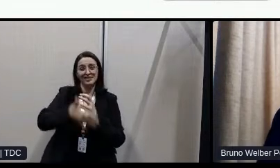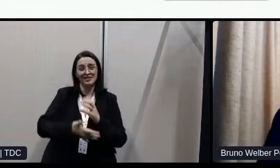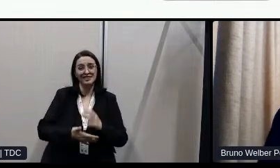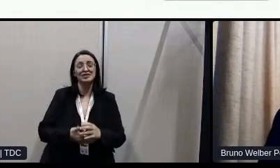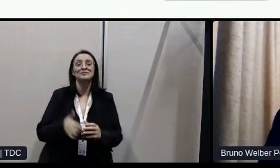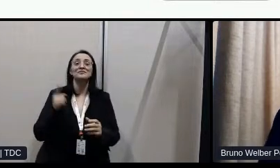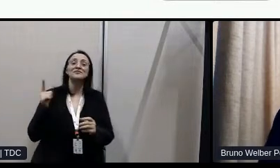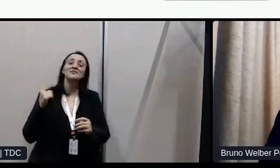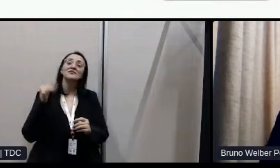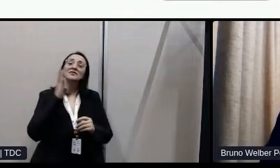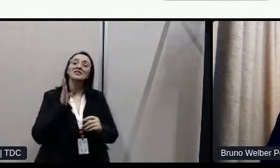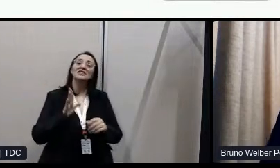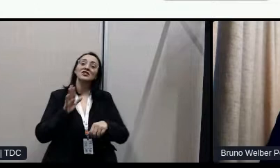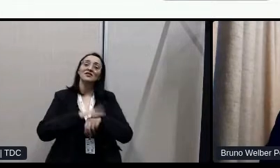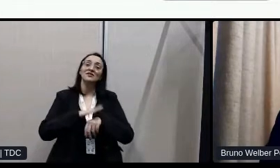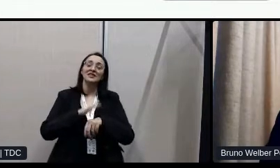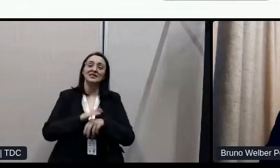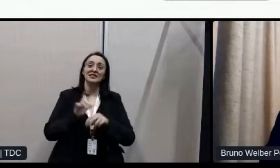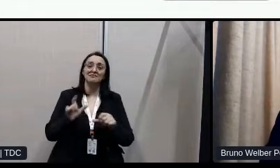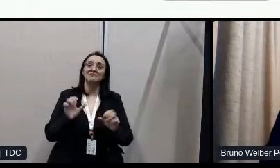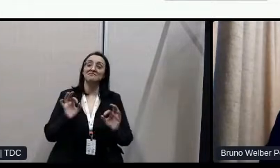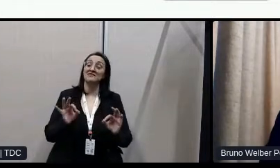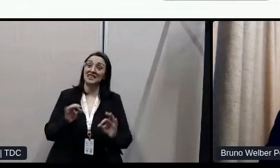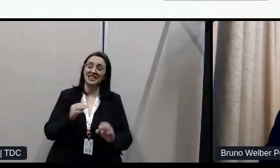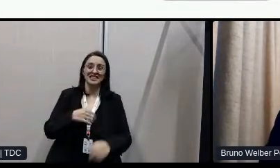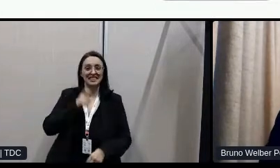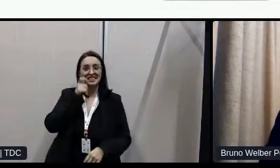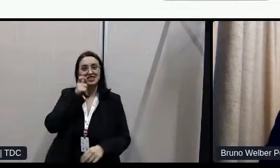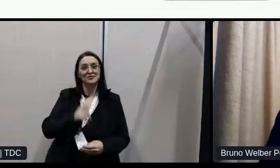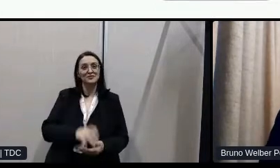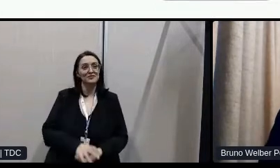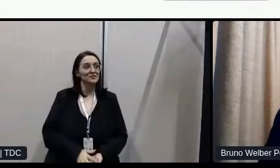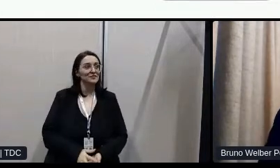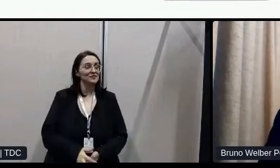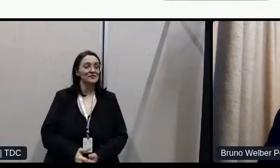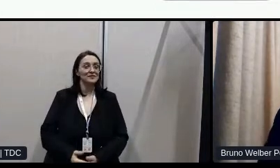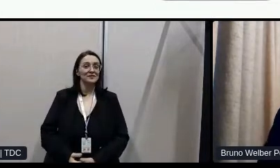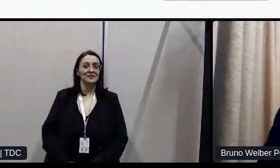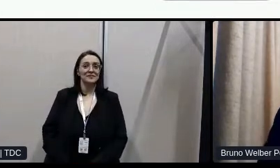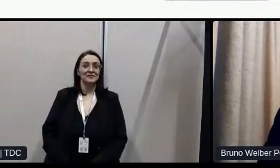e o Brasil já faz isso desde 2018, vamos dizer assim.